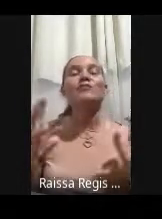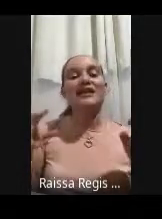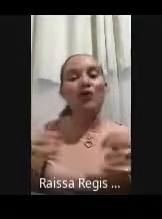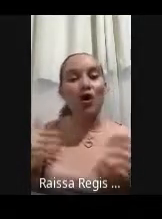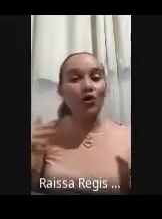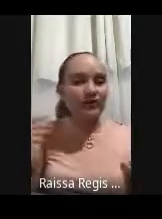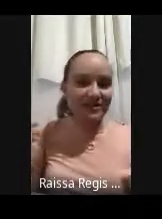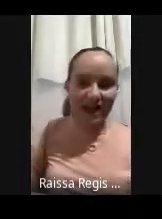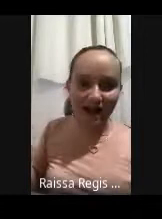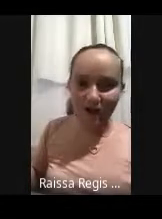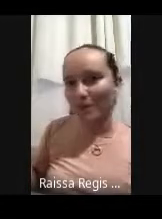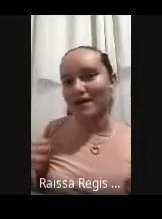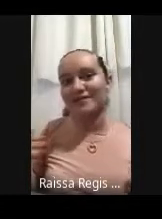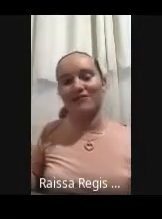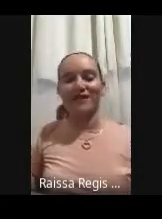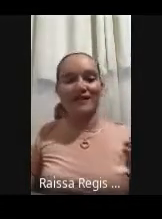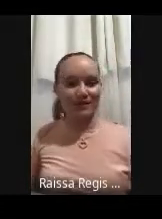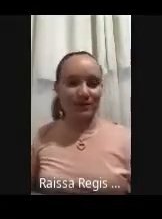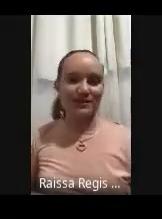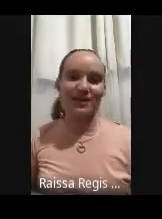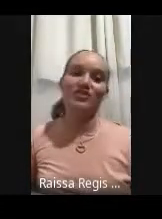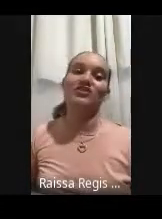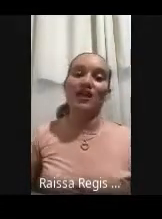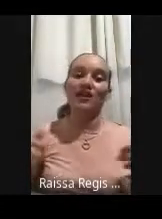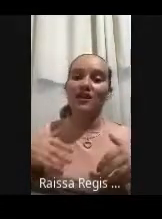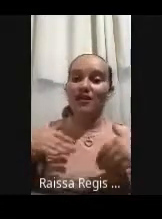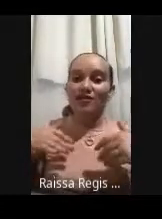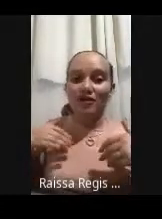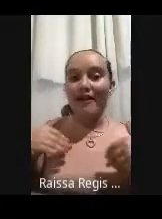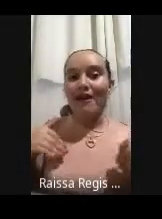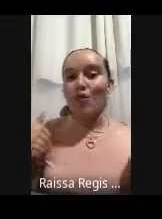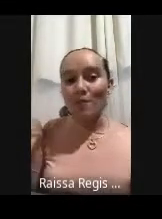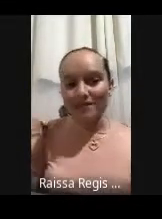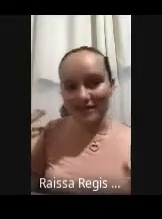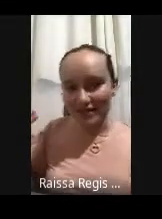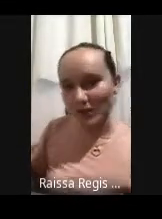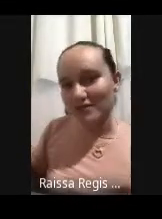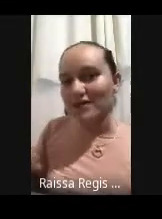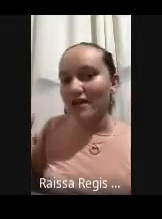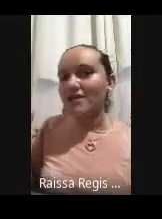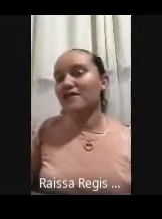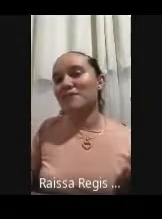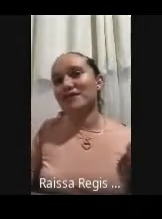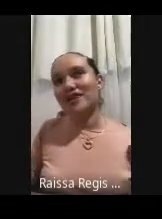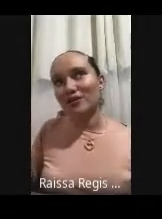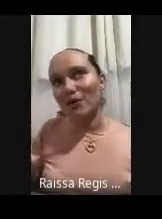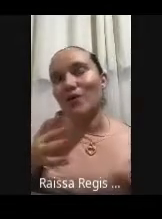temos uma língua oficial para escrever em Libras. A gente tem algumas línguas